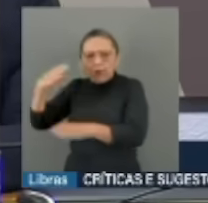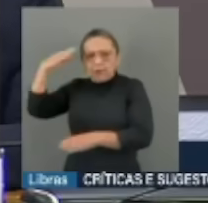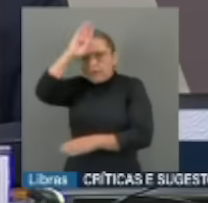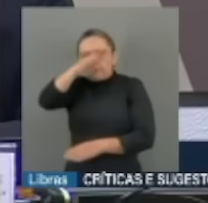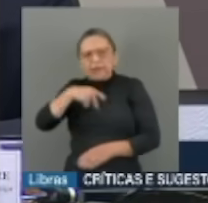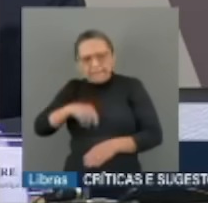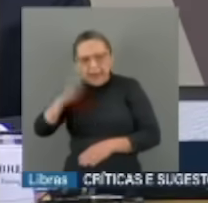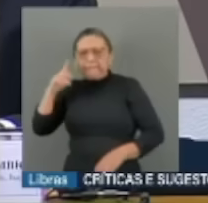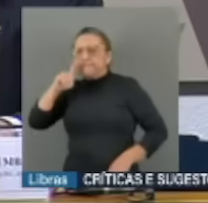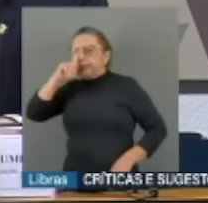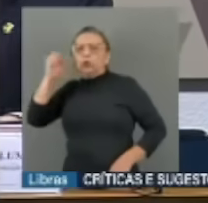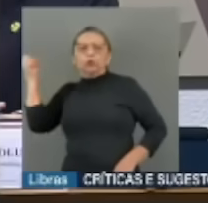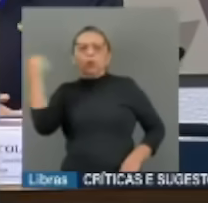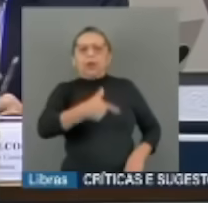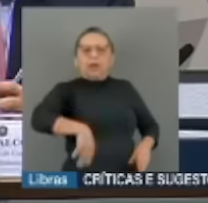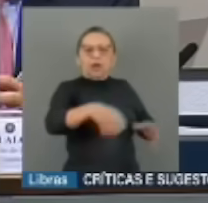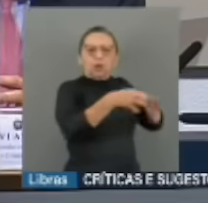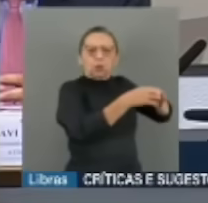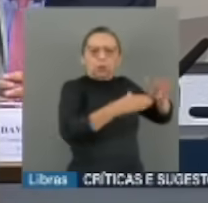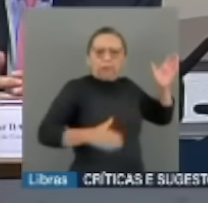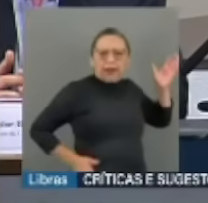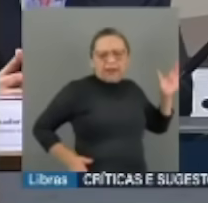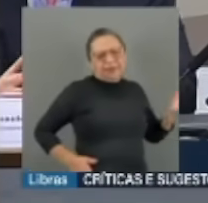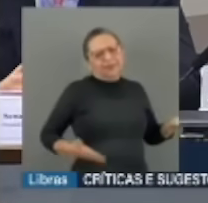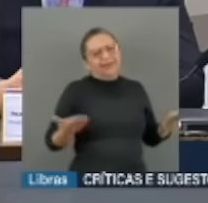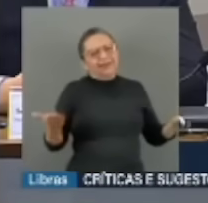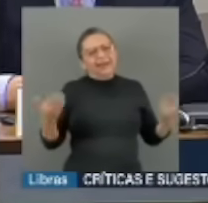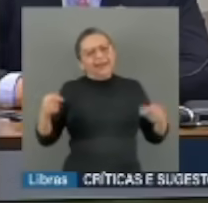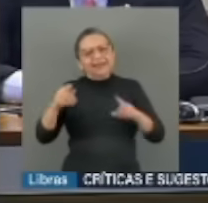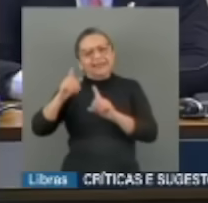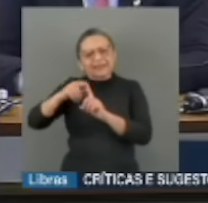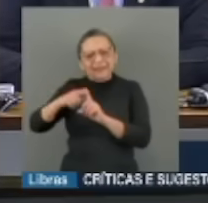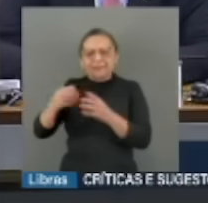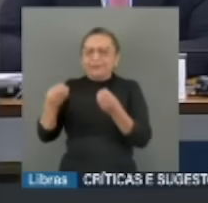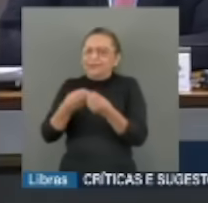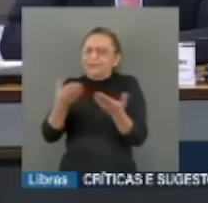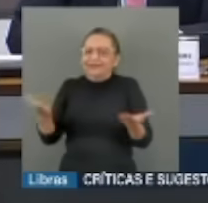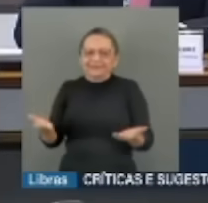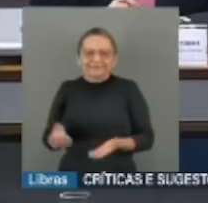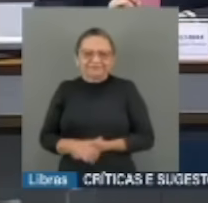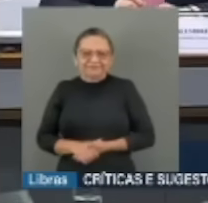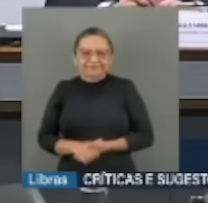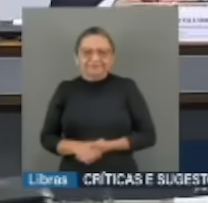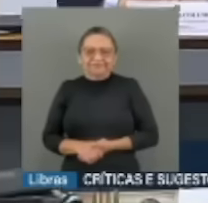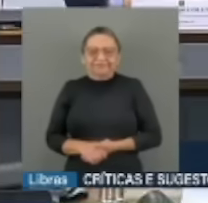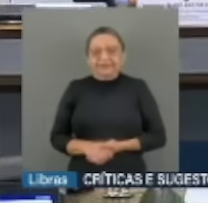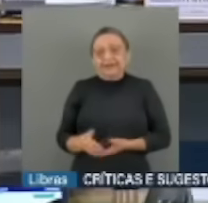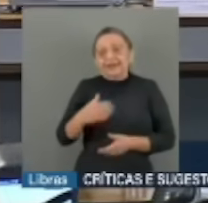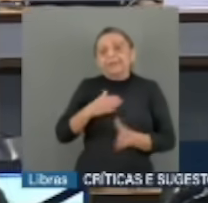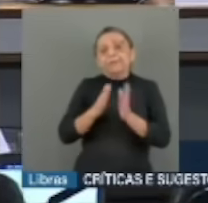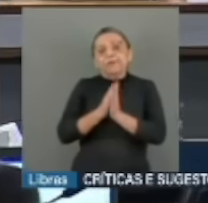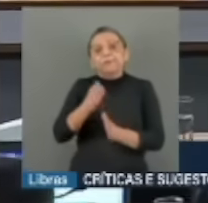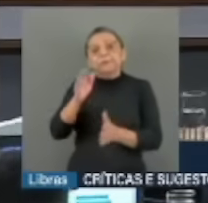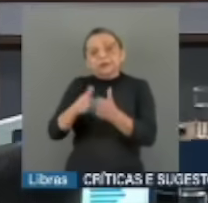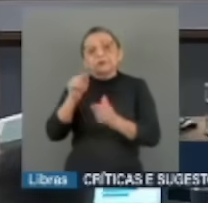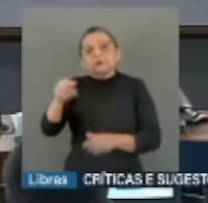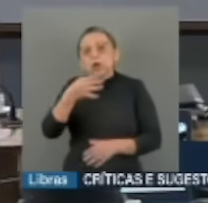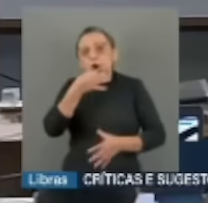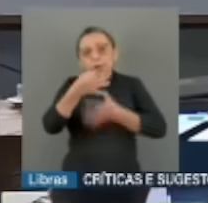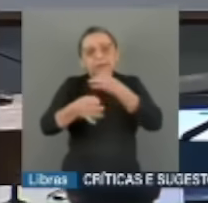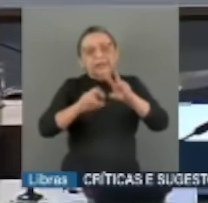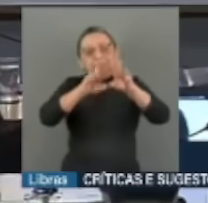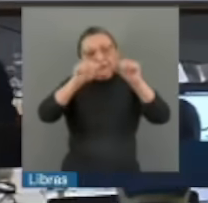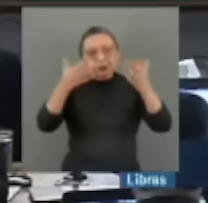depreciativa depõe contra a imparcialidade necessária que o um juiz deveria ter que vossa excelência comentasse a